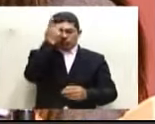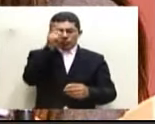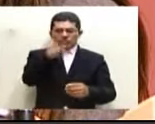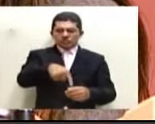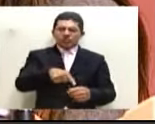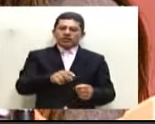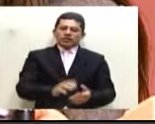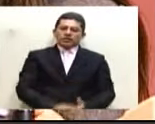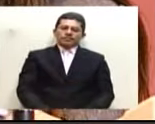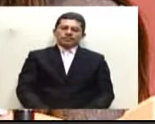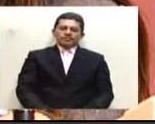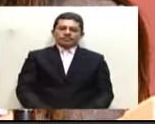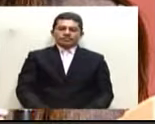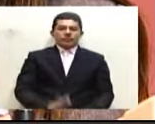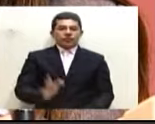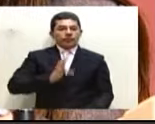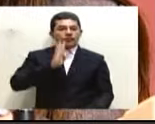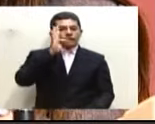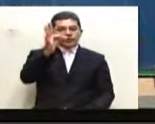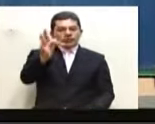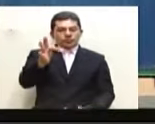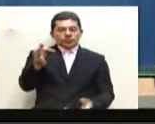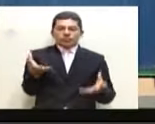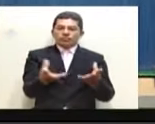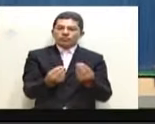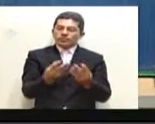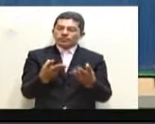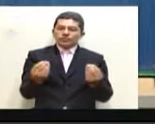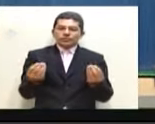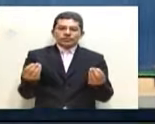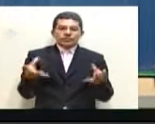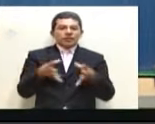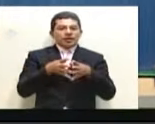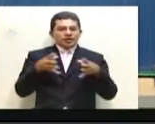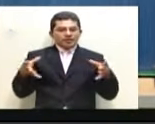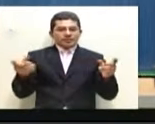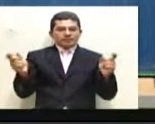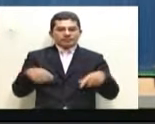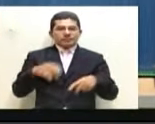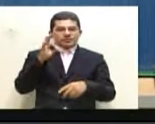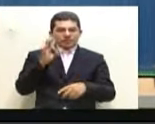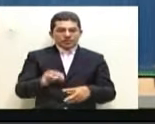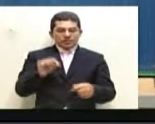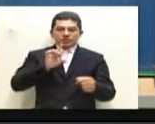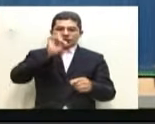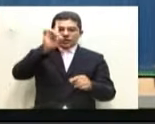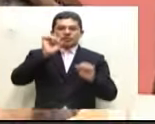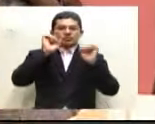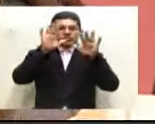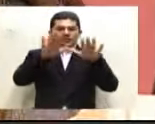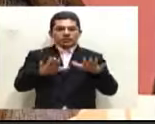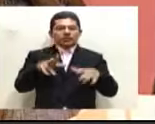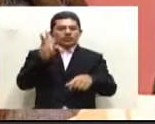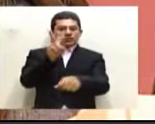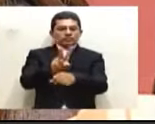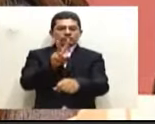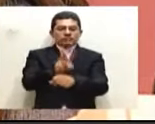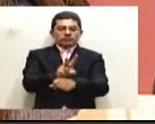é. Então, um futuro muito grandioso, certamente, Deus tem